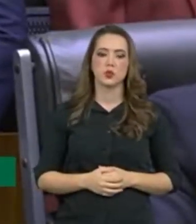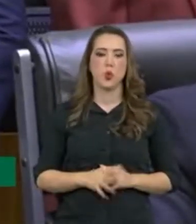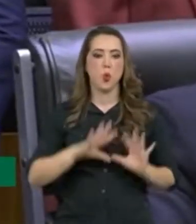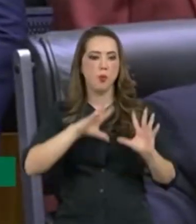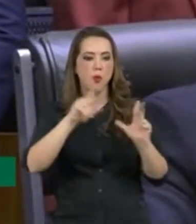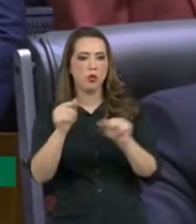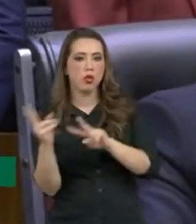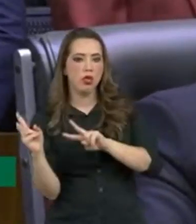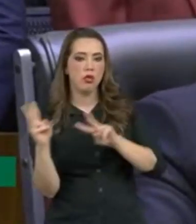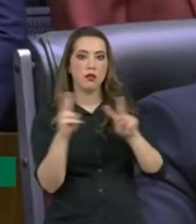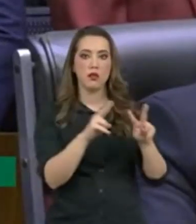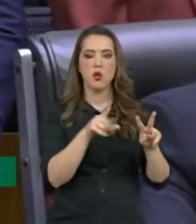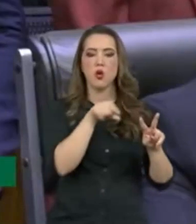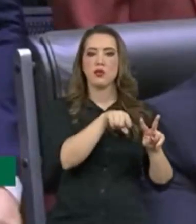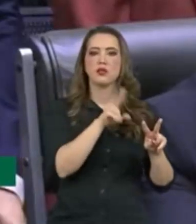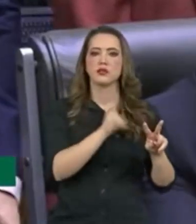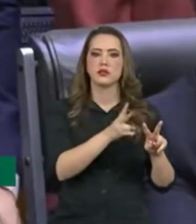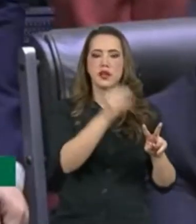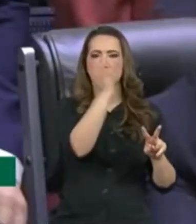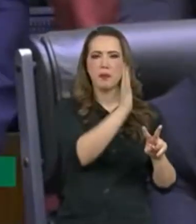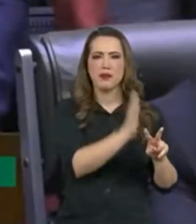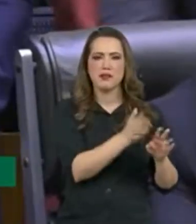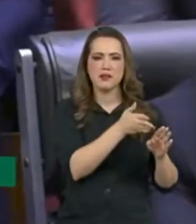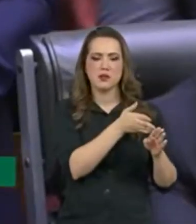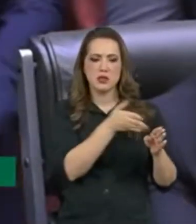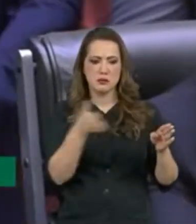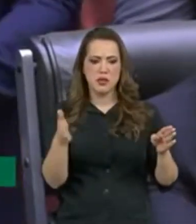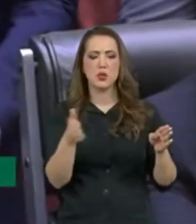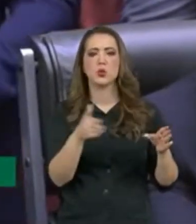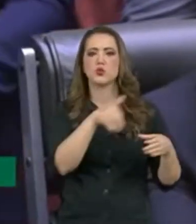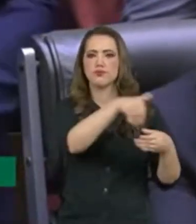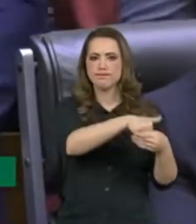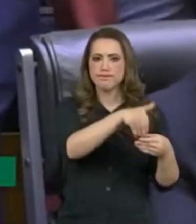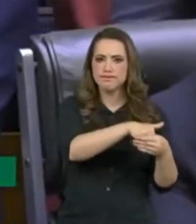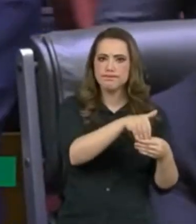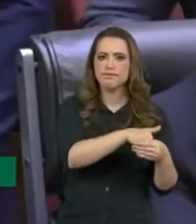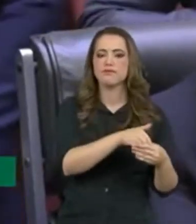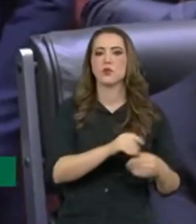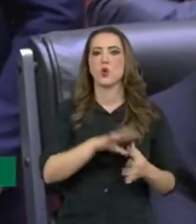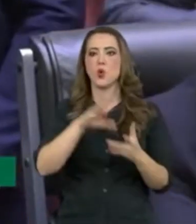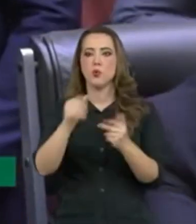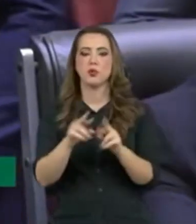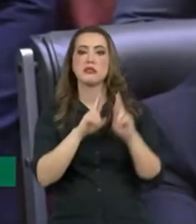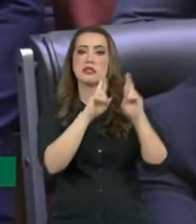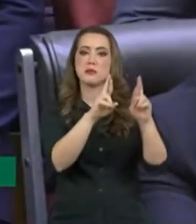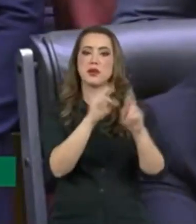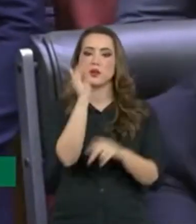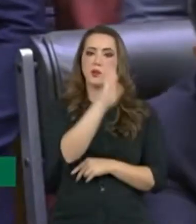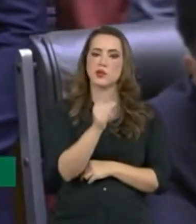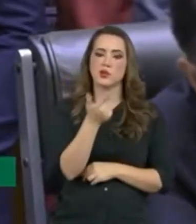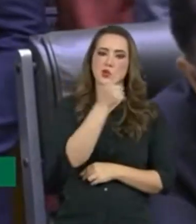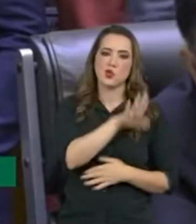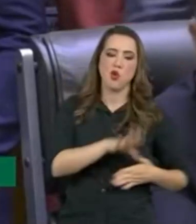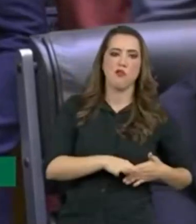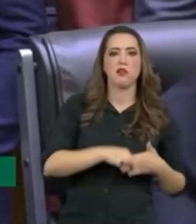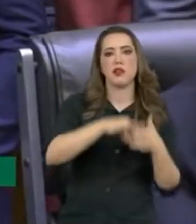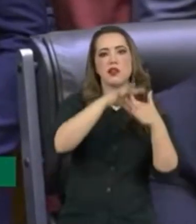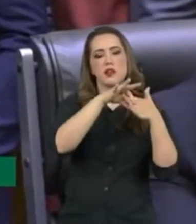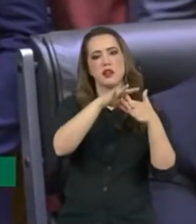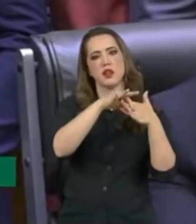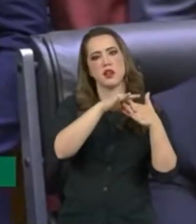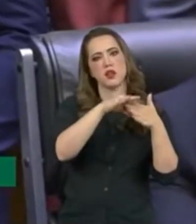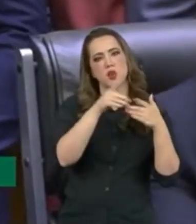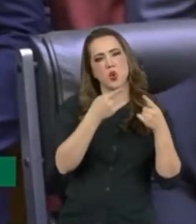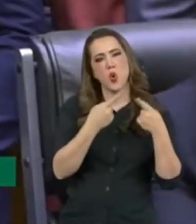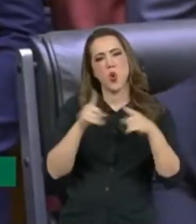mundo estiveram voltados para o Brasil nestas eleições. O mundo espera que o Brasil volte a ser um líder no enfrentamento à